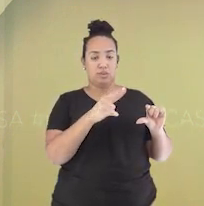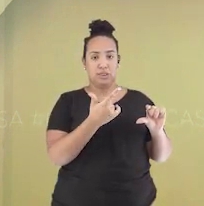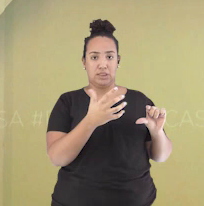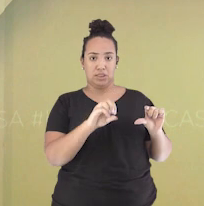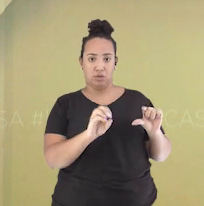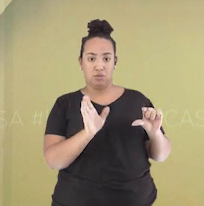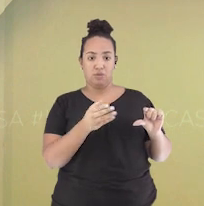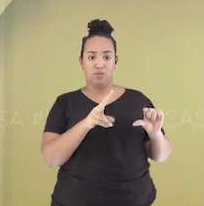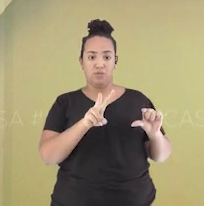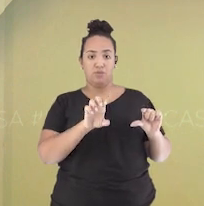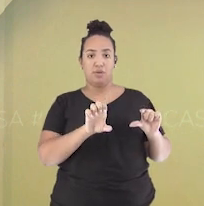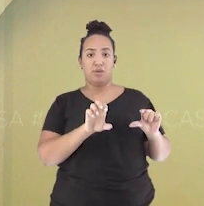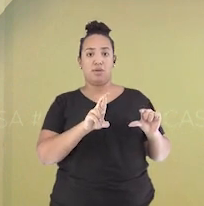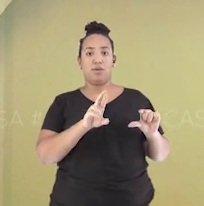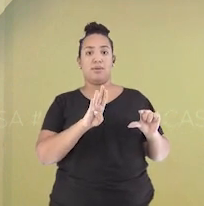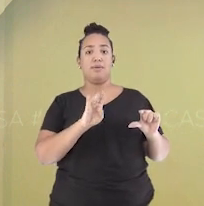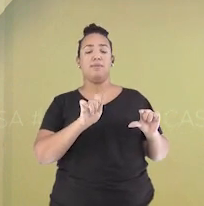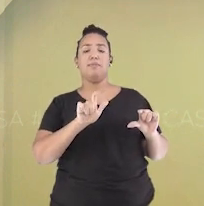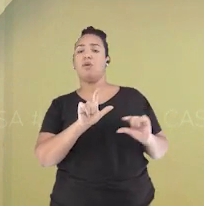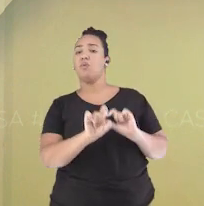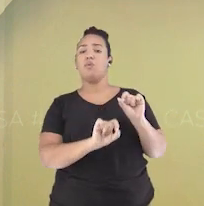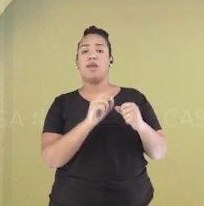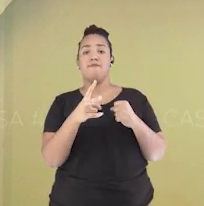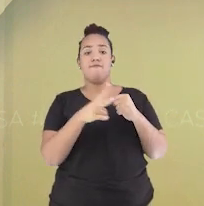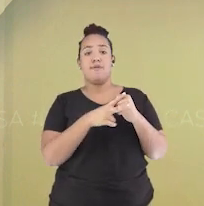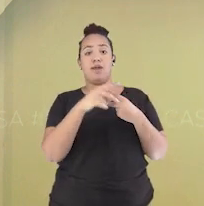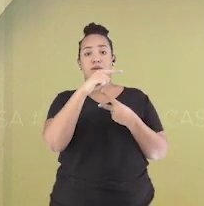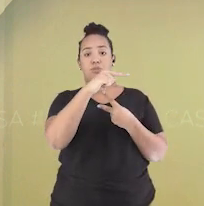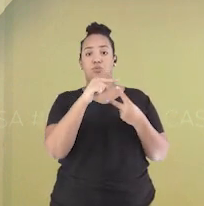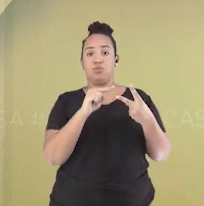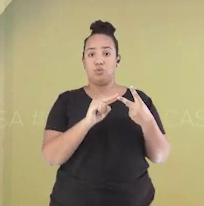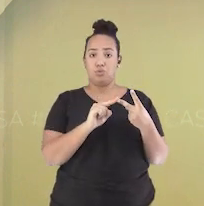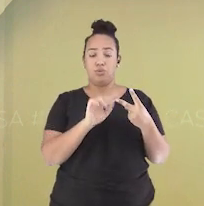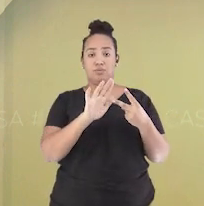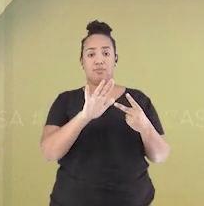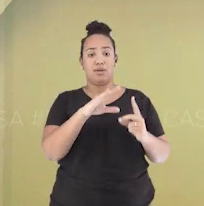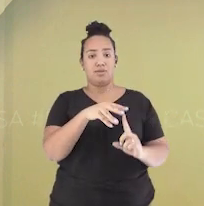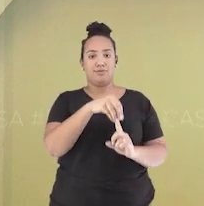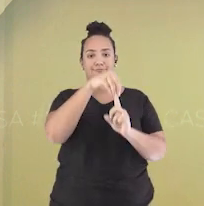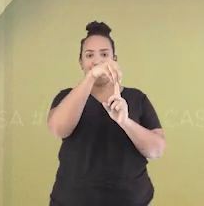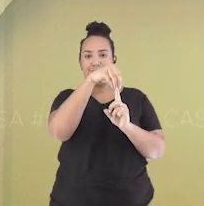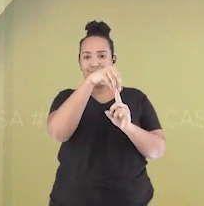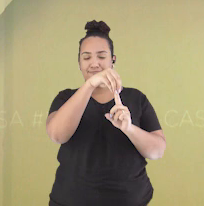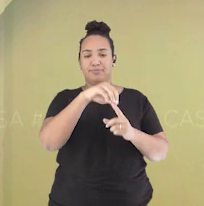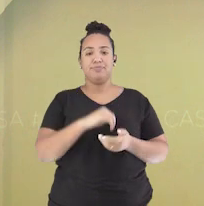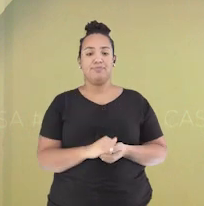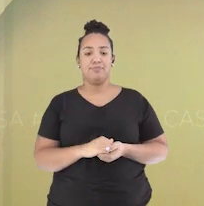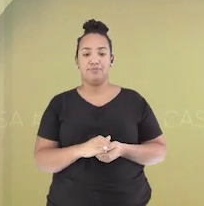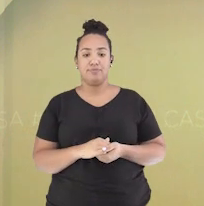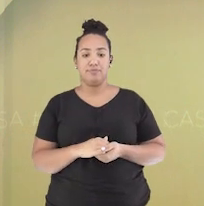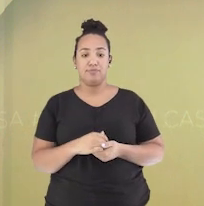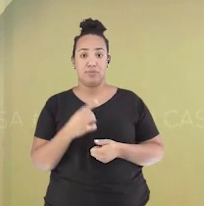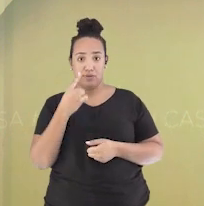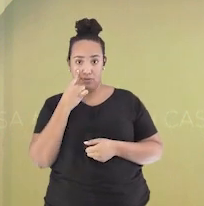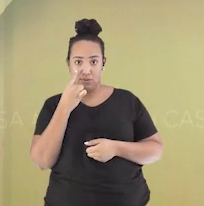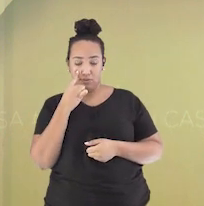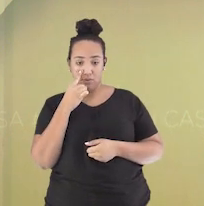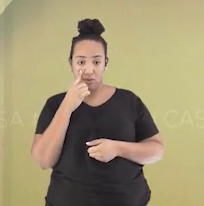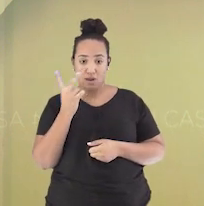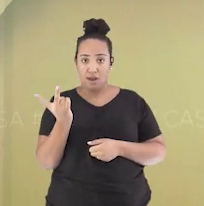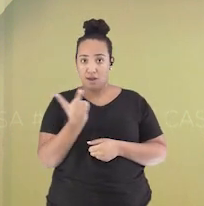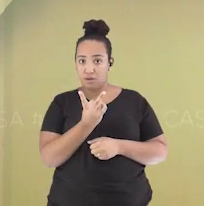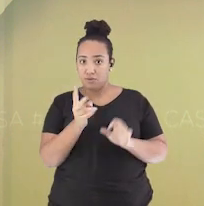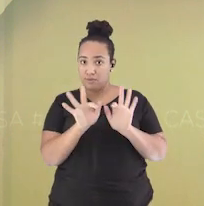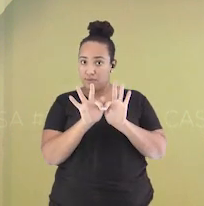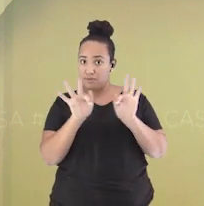mais verbos com a função de um. E também temos um verbo, será. Perceberam que toda a frase continua tendo o mesmo sentido na